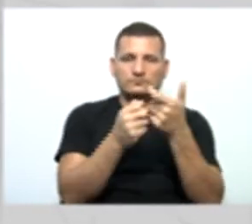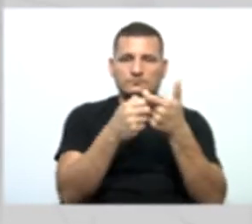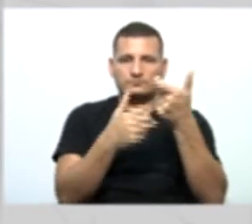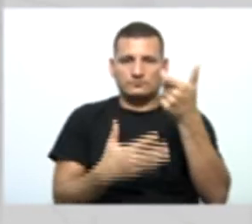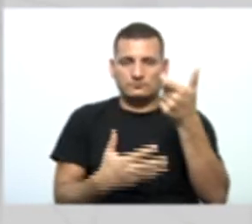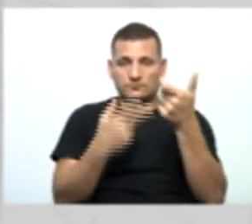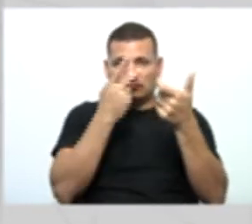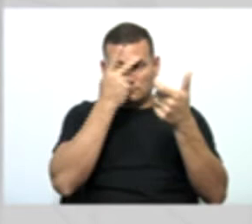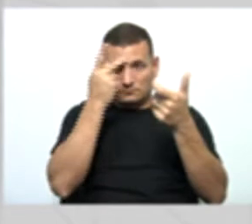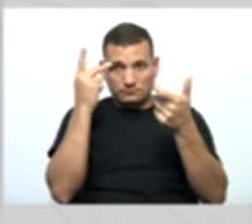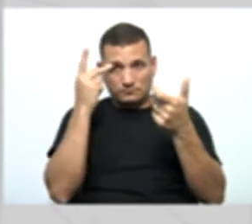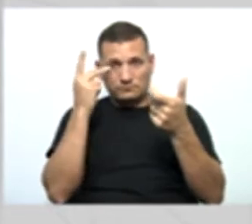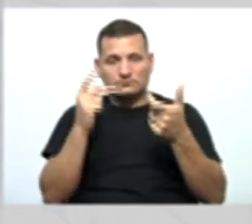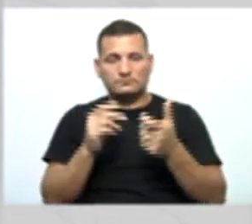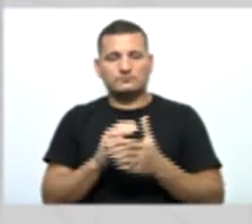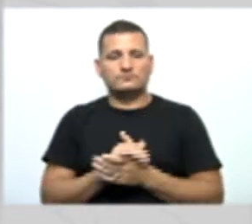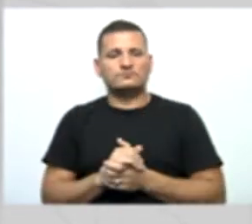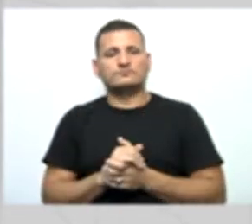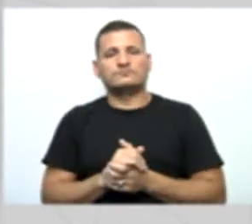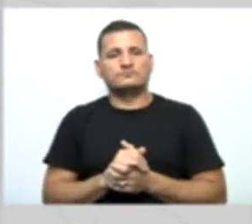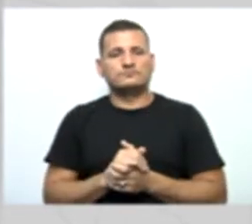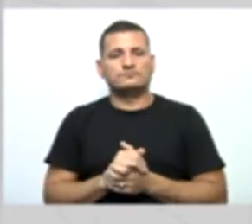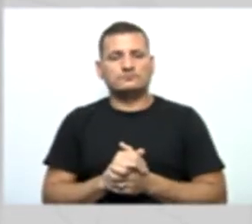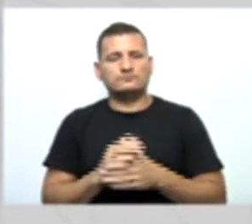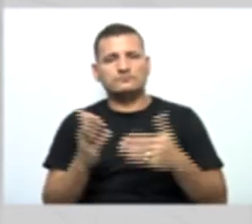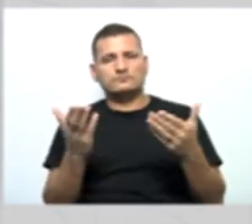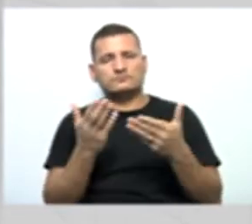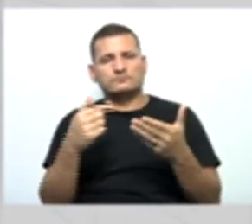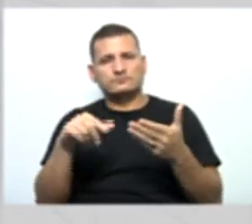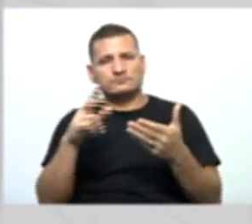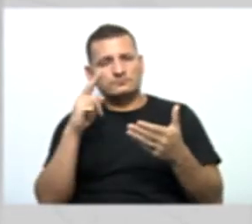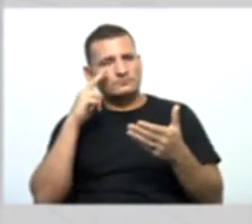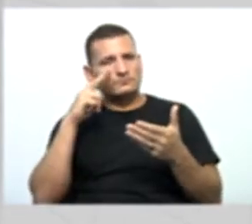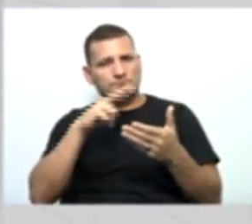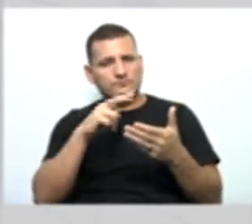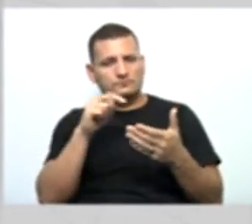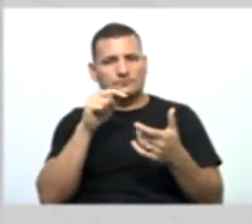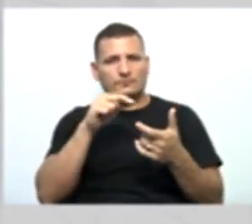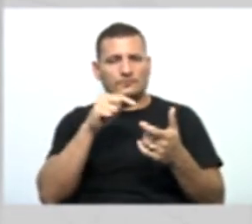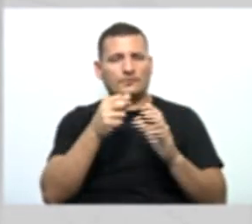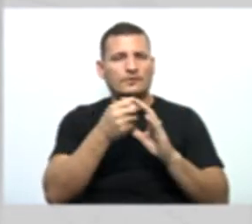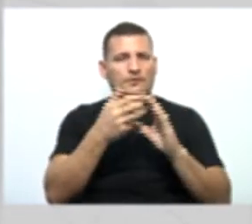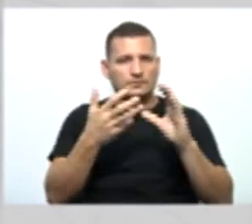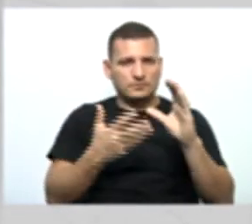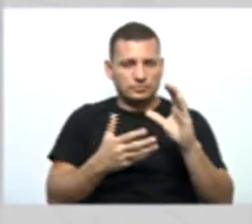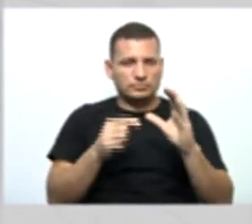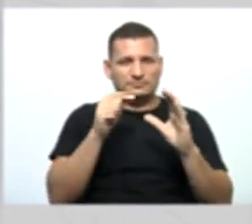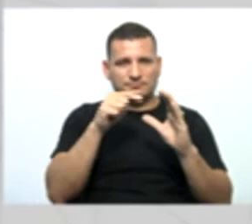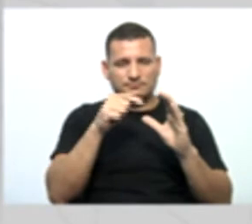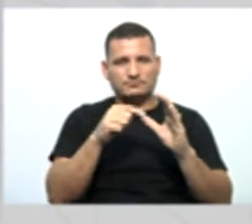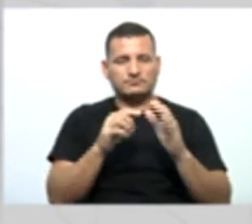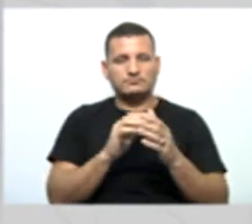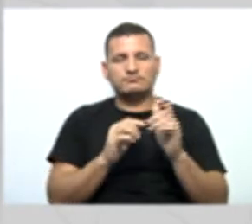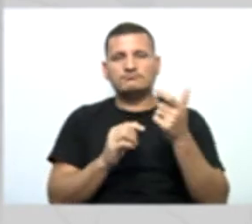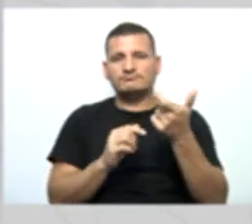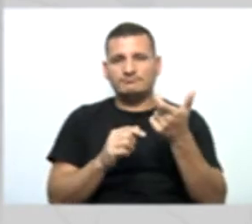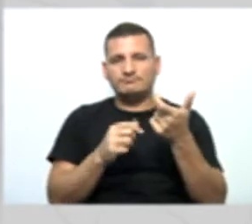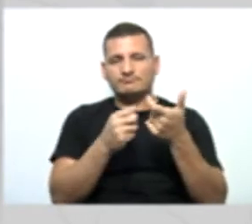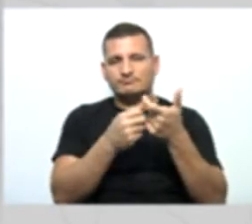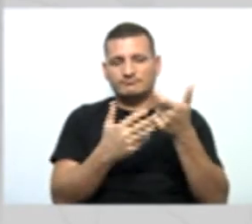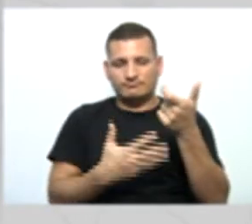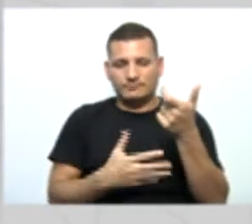Agora, podem ver que a partir dessas características aqui, desses atributos e dessas ações, eu posso